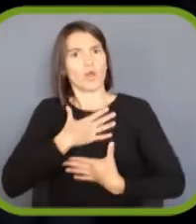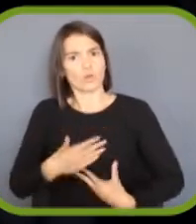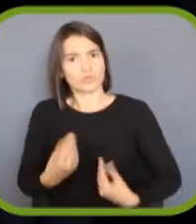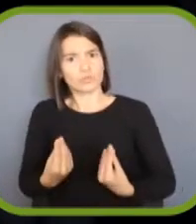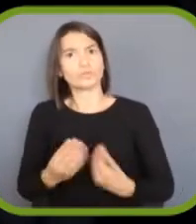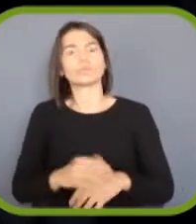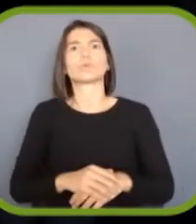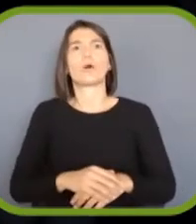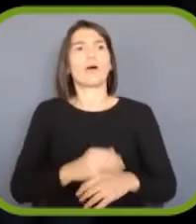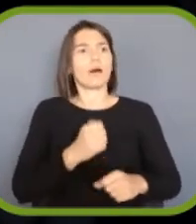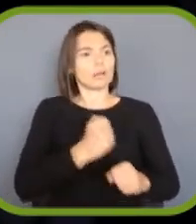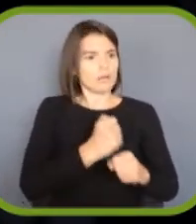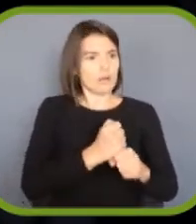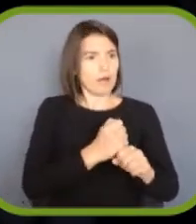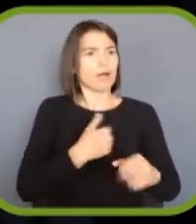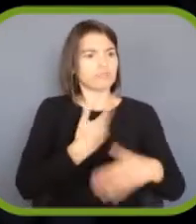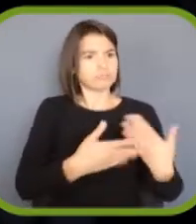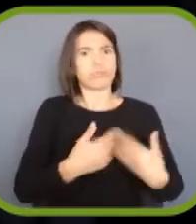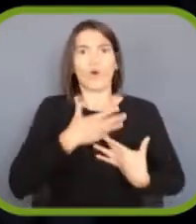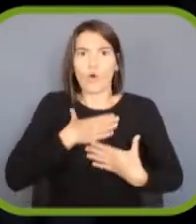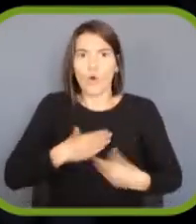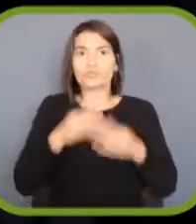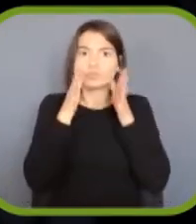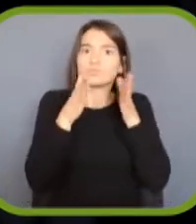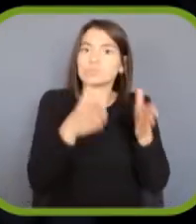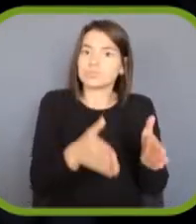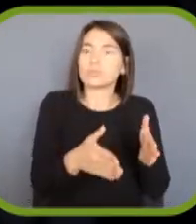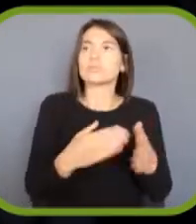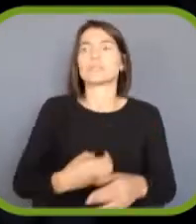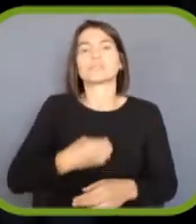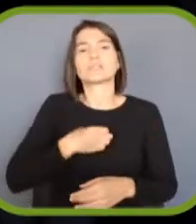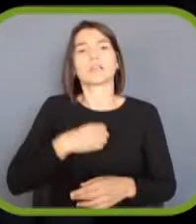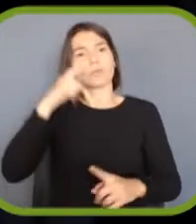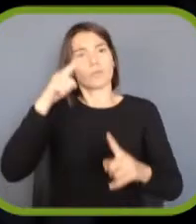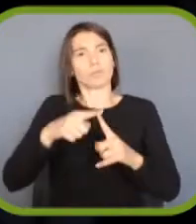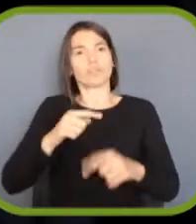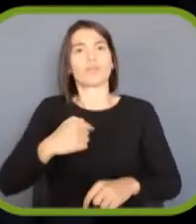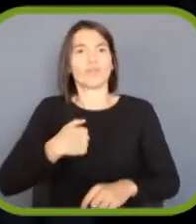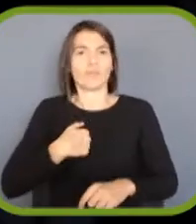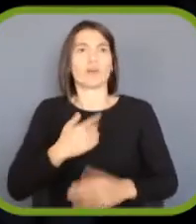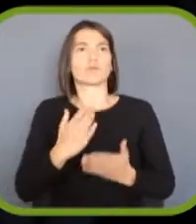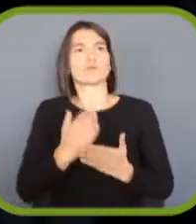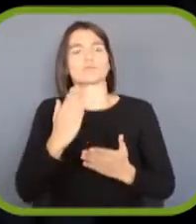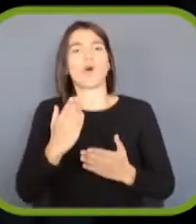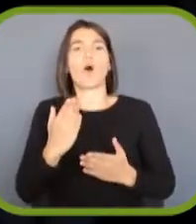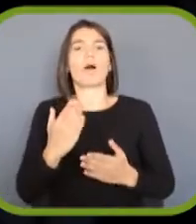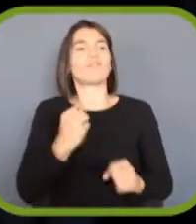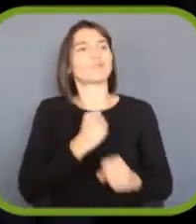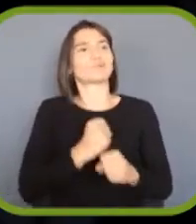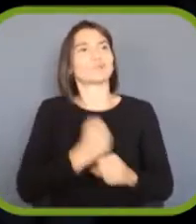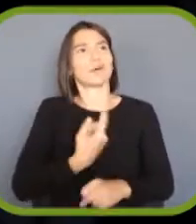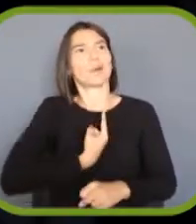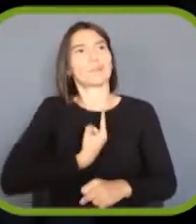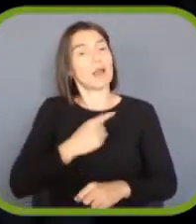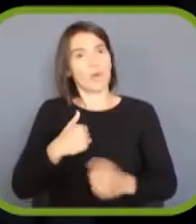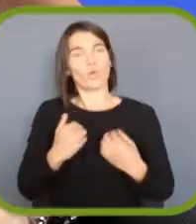nem gostam muito de trabalhar, gostam muito do que fazem, entregam-se e entendem que a sua missão não é simplesmente cumprir uma função,